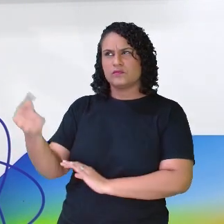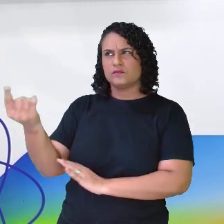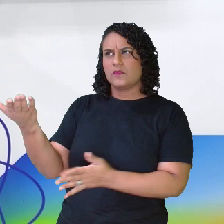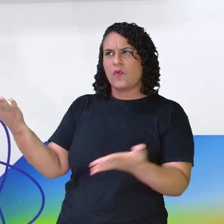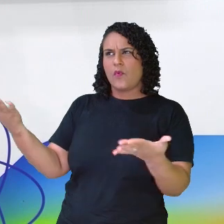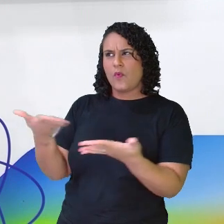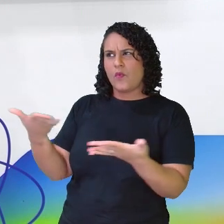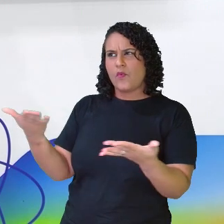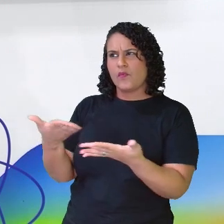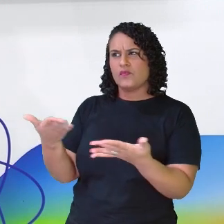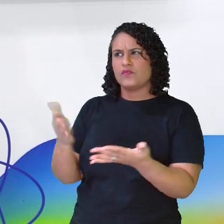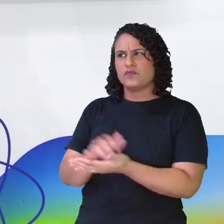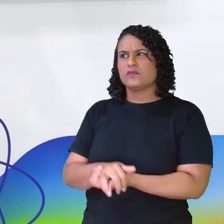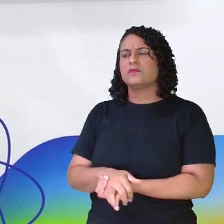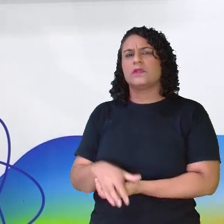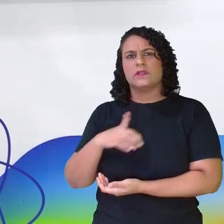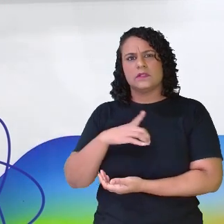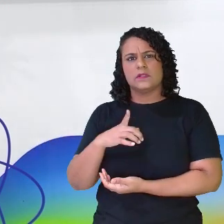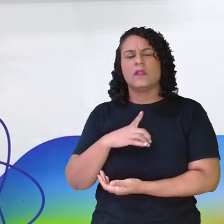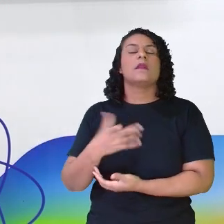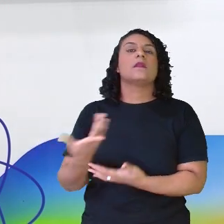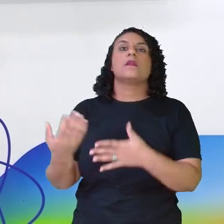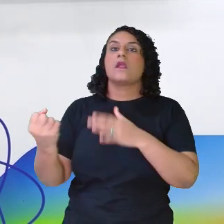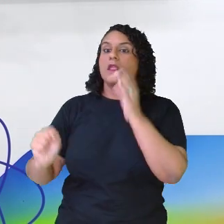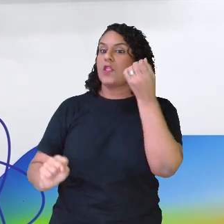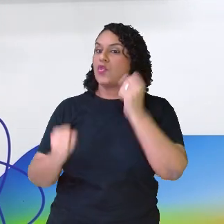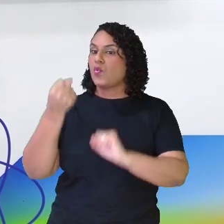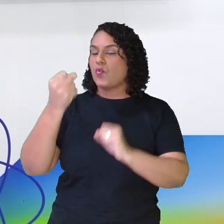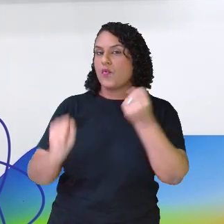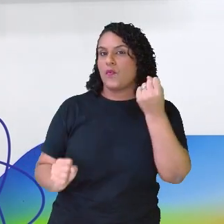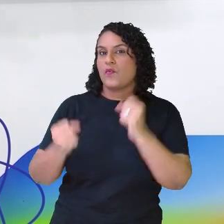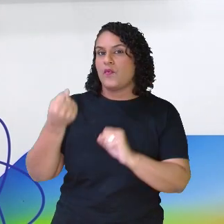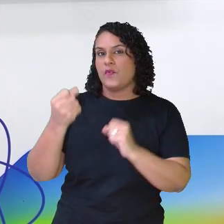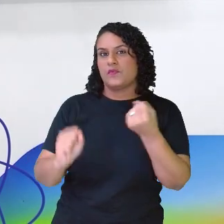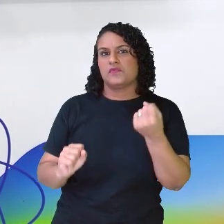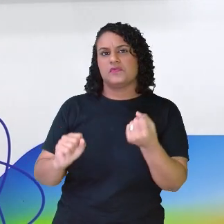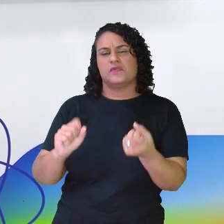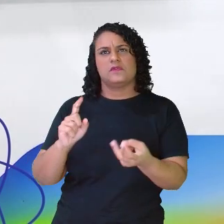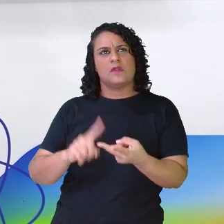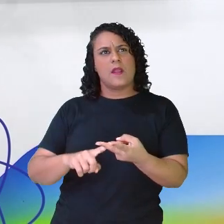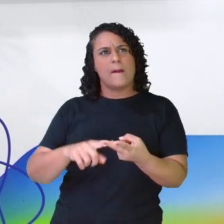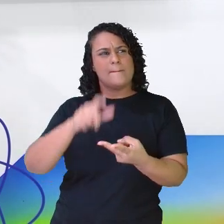temos grandes estatais, grandes indústrias, pessoas que detêm